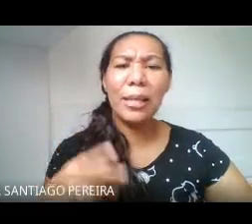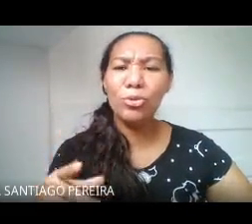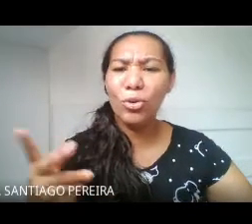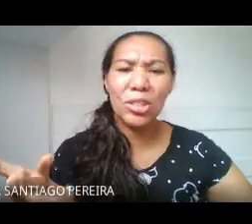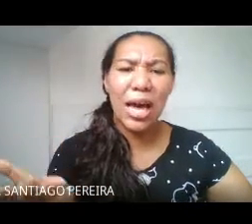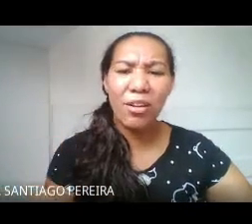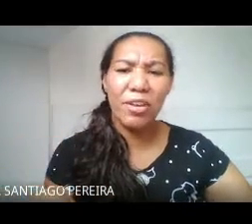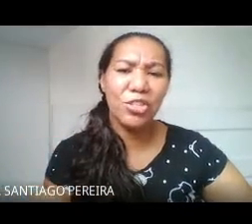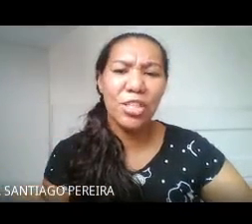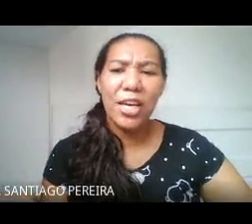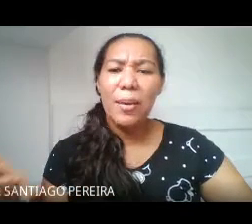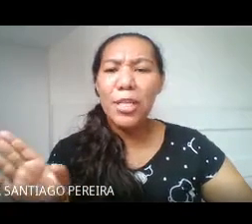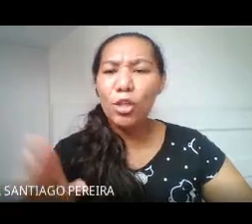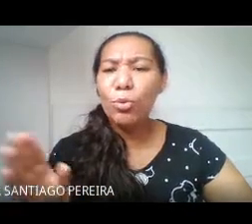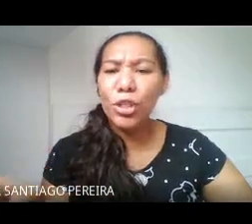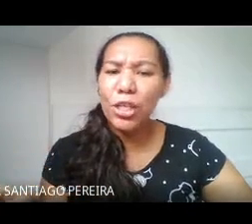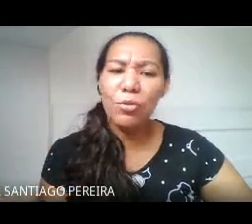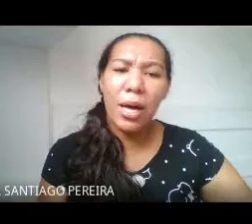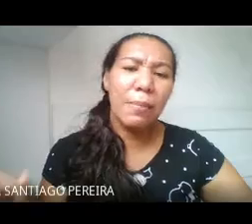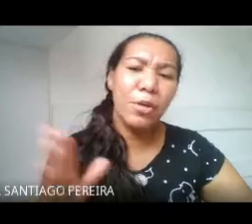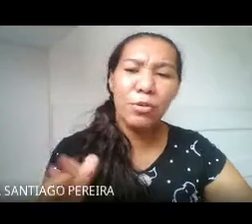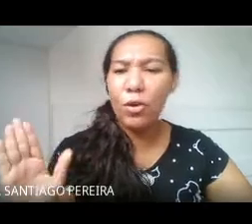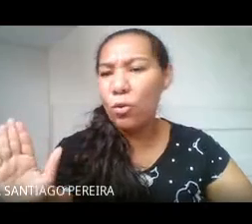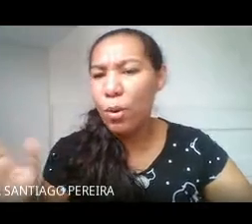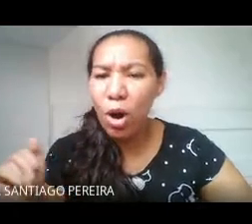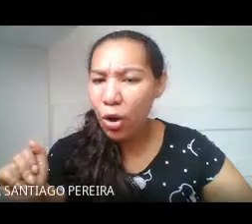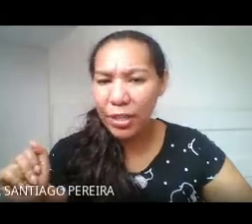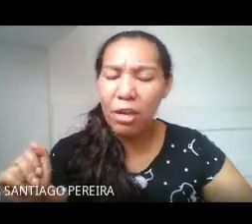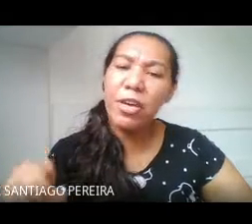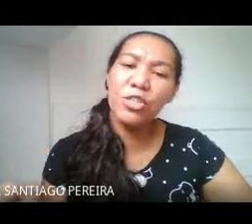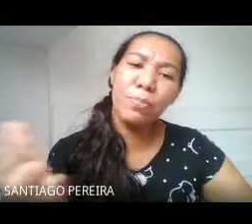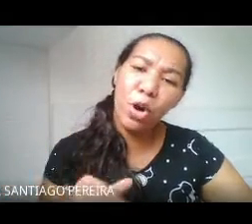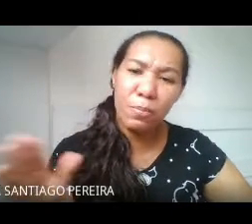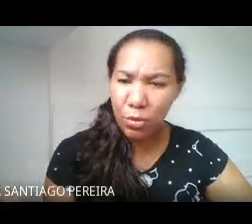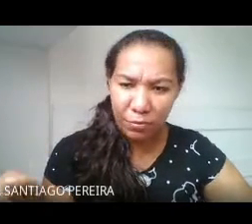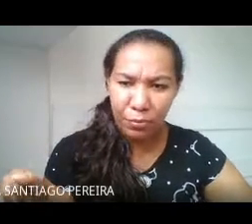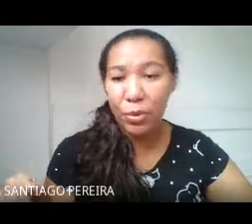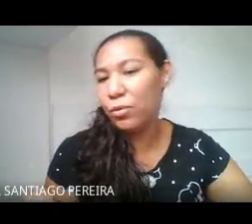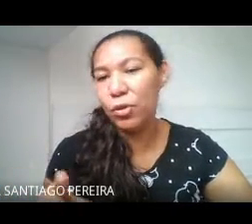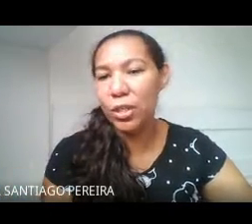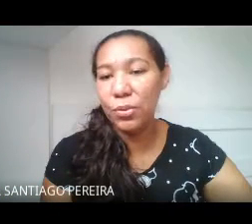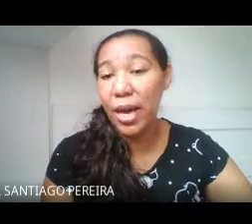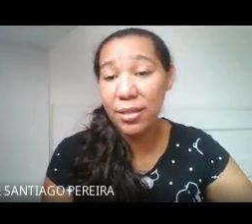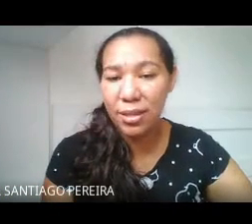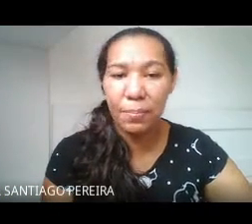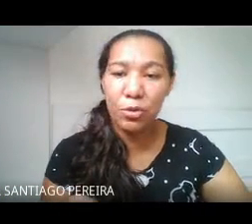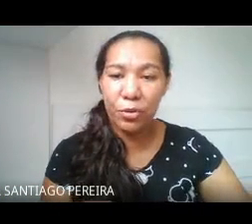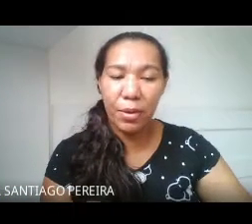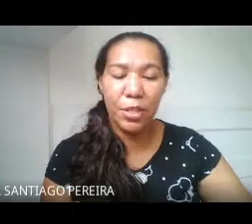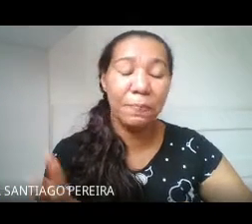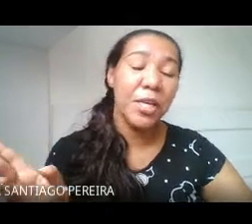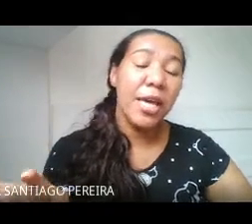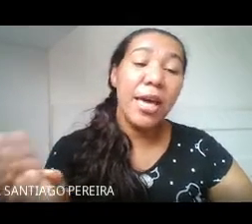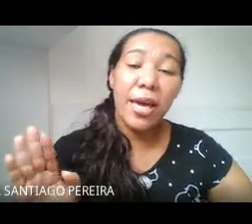trocado, fala tudo o contrário, ao invés de menino bonito, fala beautiful boy, né? Ao invés de boy, beautiful não, handsome,